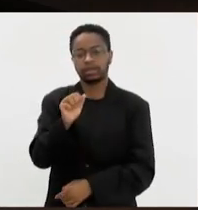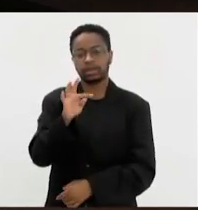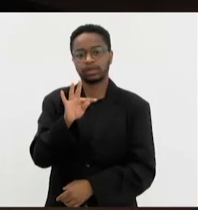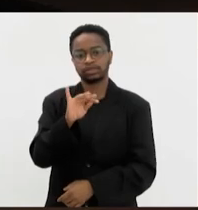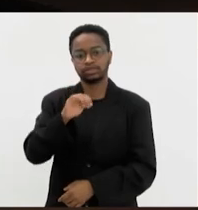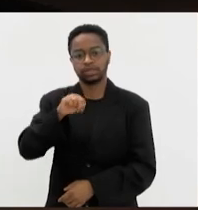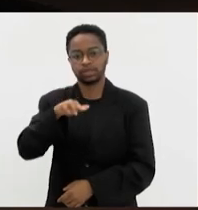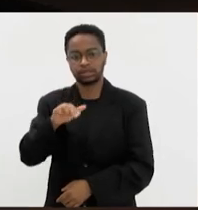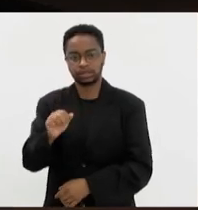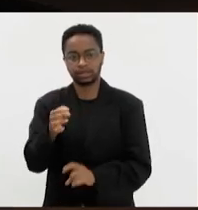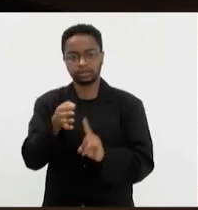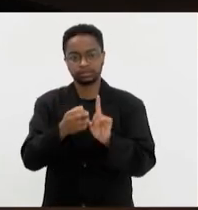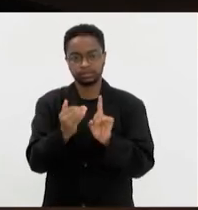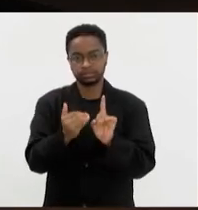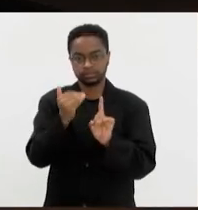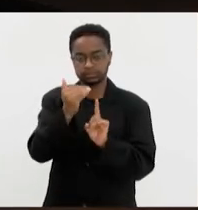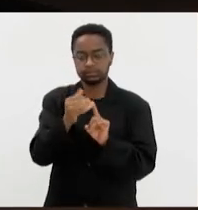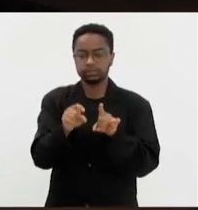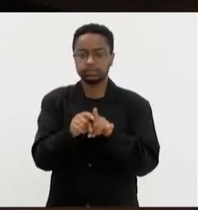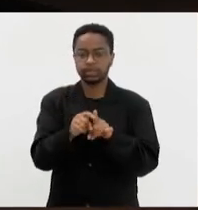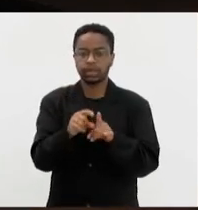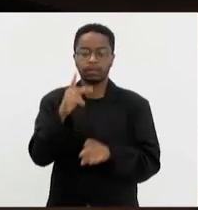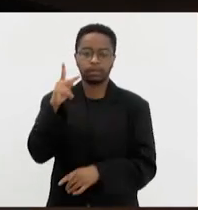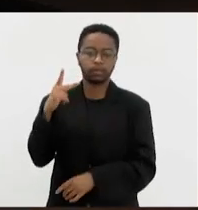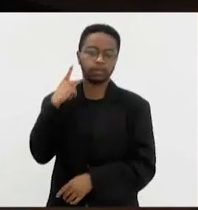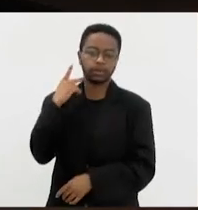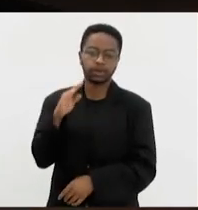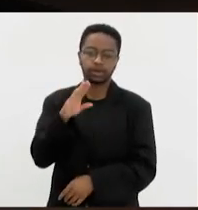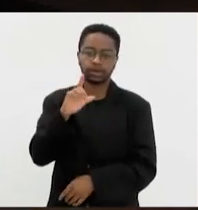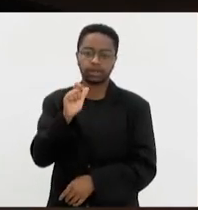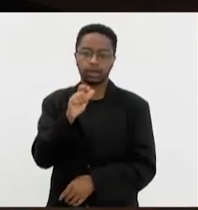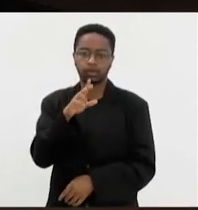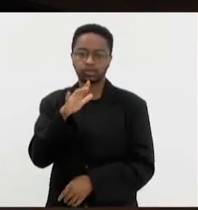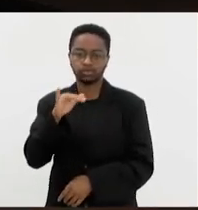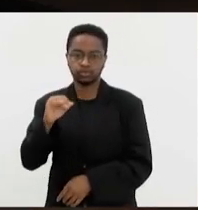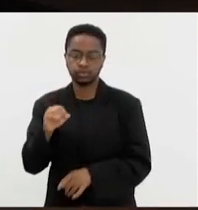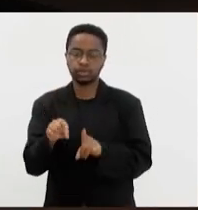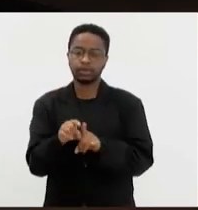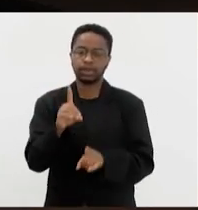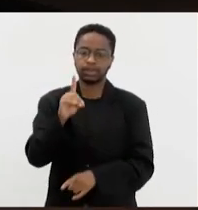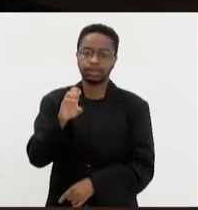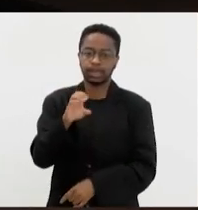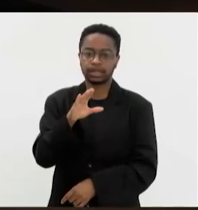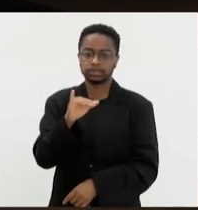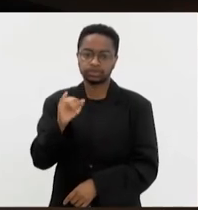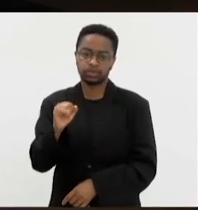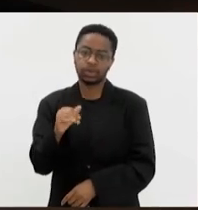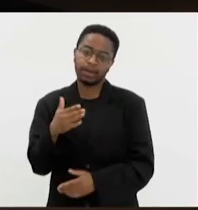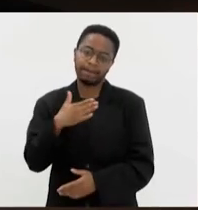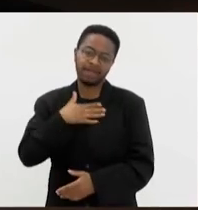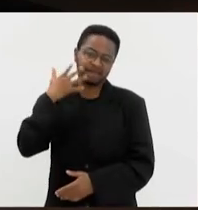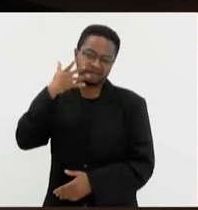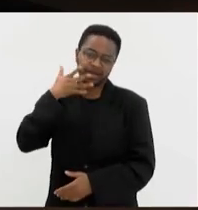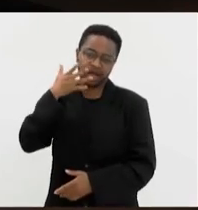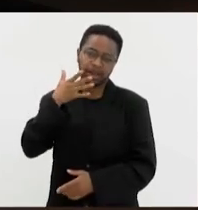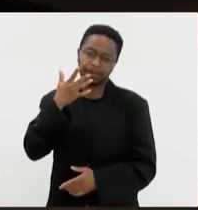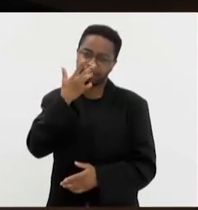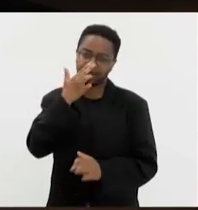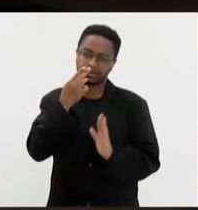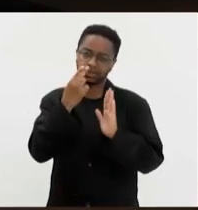Tatiana promotor Cláudio Henrique promotor dcio Alonso é quase que a minha fala toda vai ser